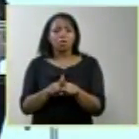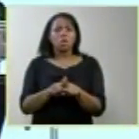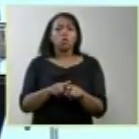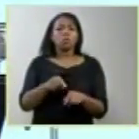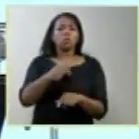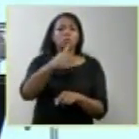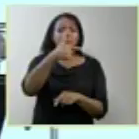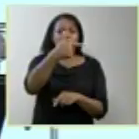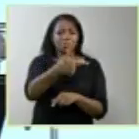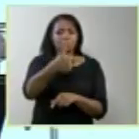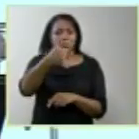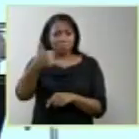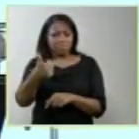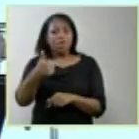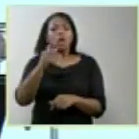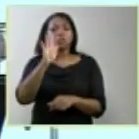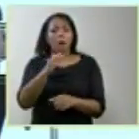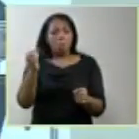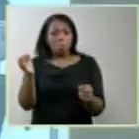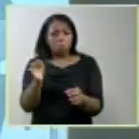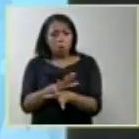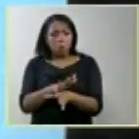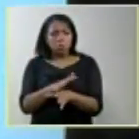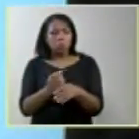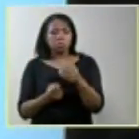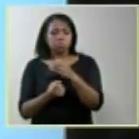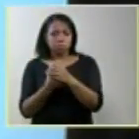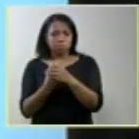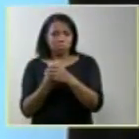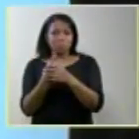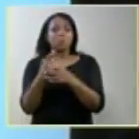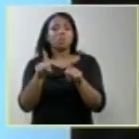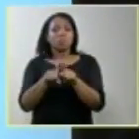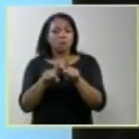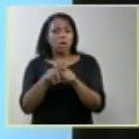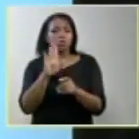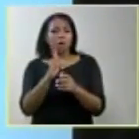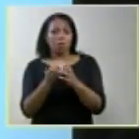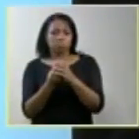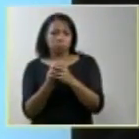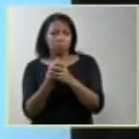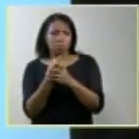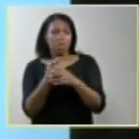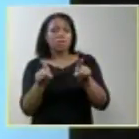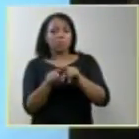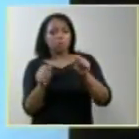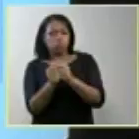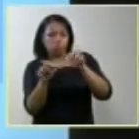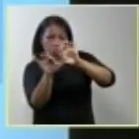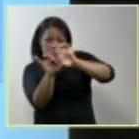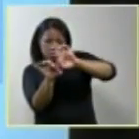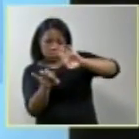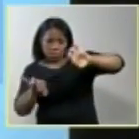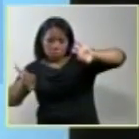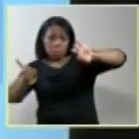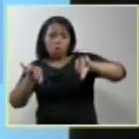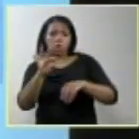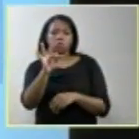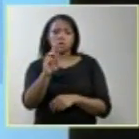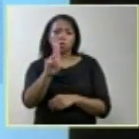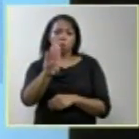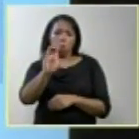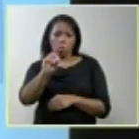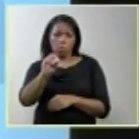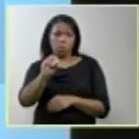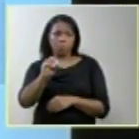22º dia depois da fecundação, eles iniciam essa fusão para montar esse tubo neural. E no